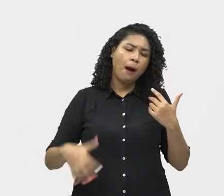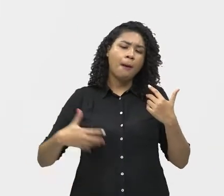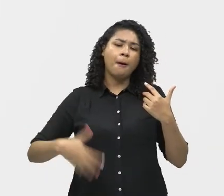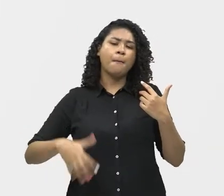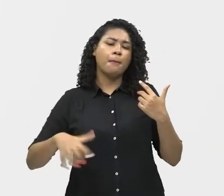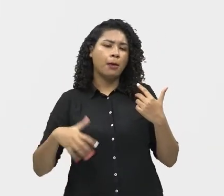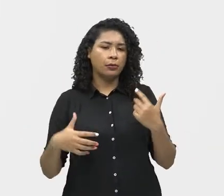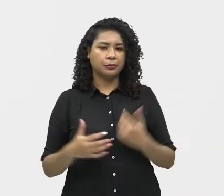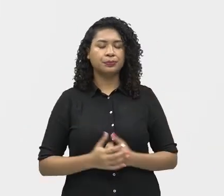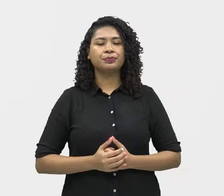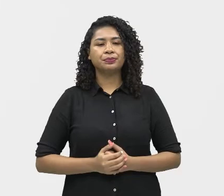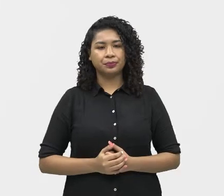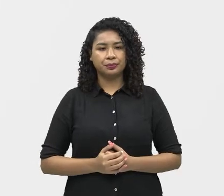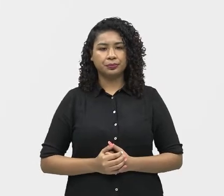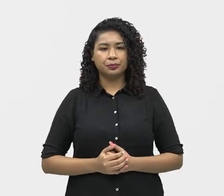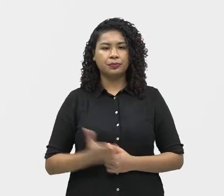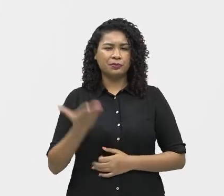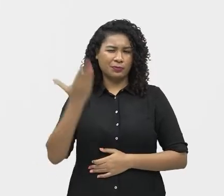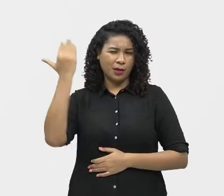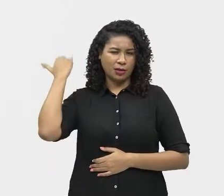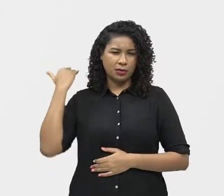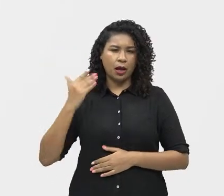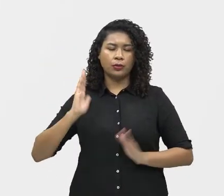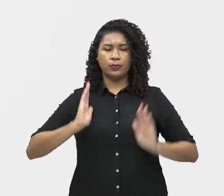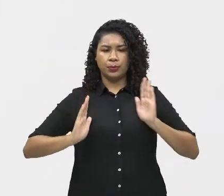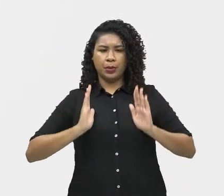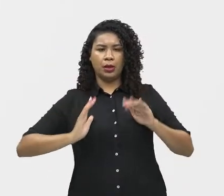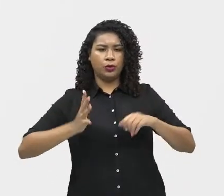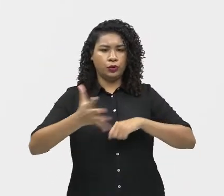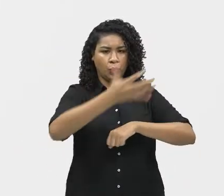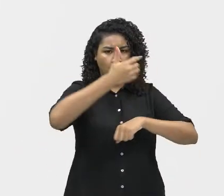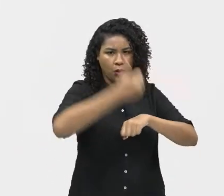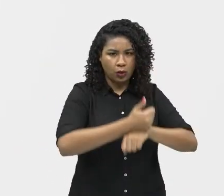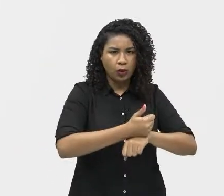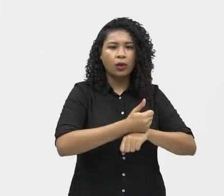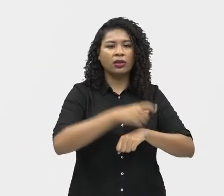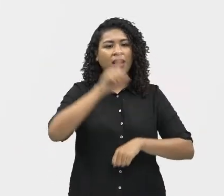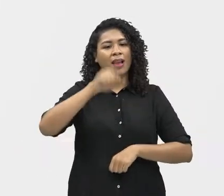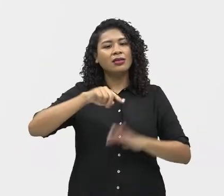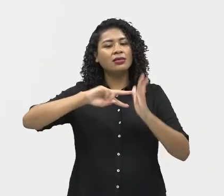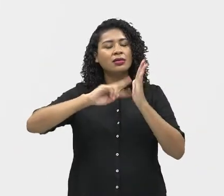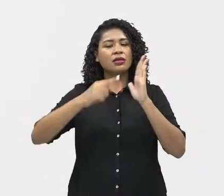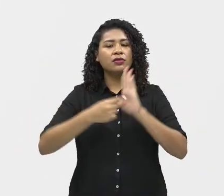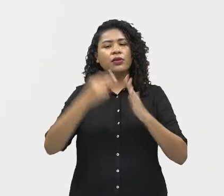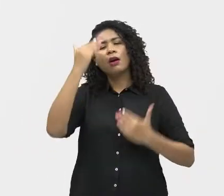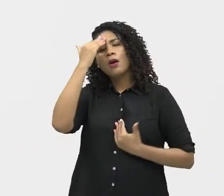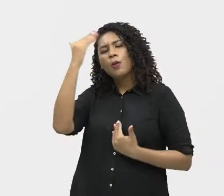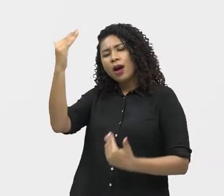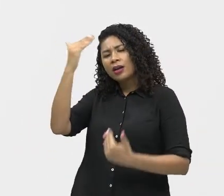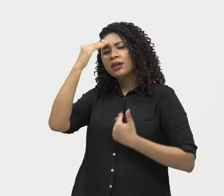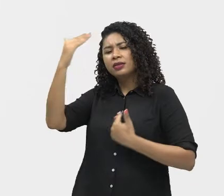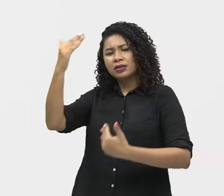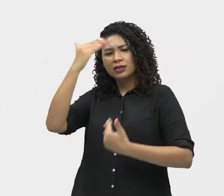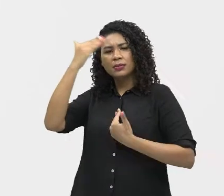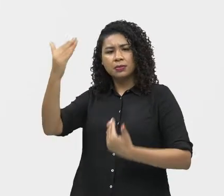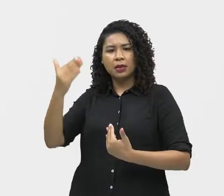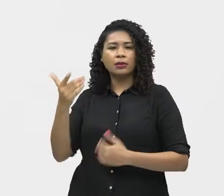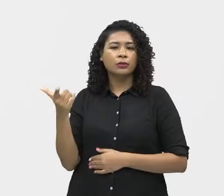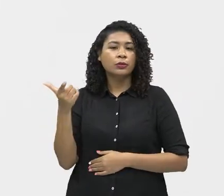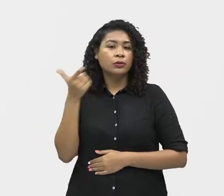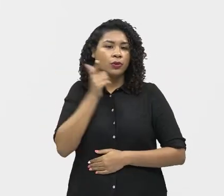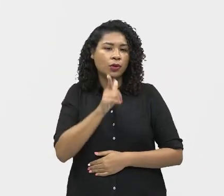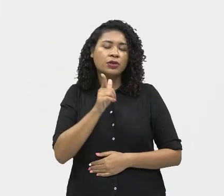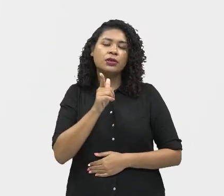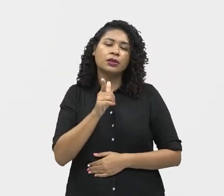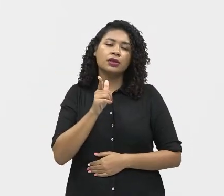tempos coloniais, ela era um agradecimento ao santo de devoção pela boa colheita. Originalmente, a